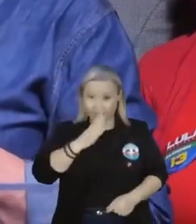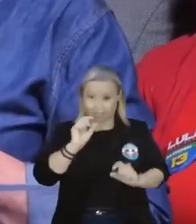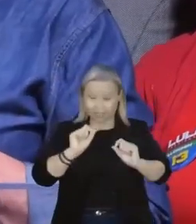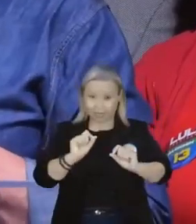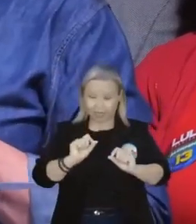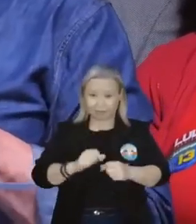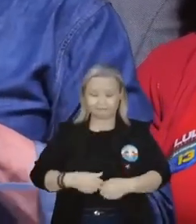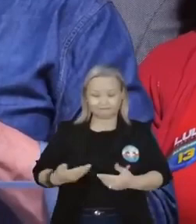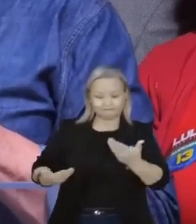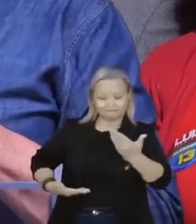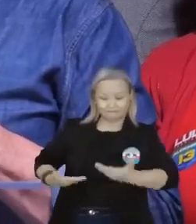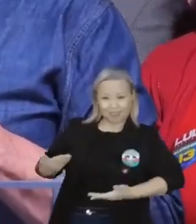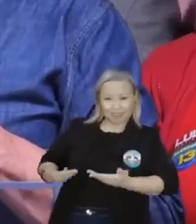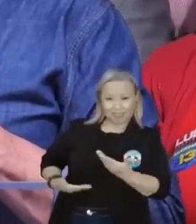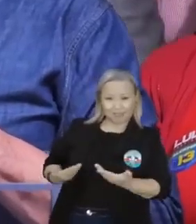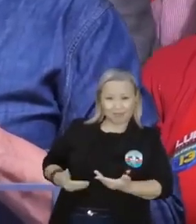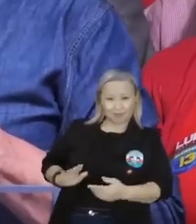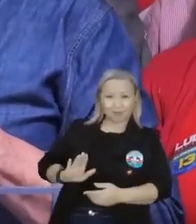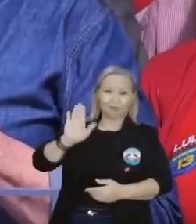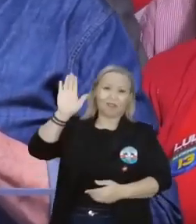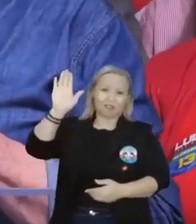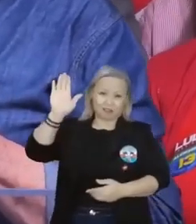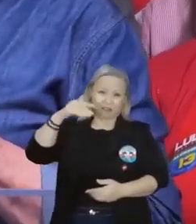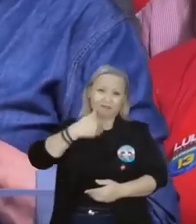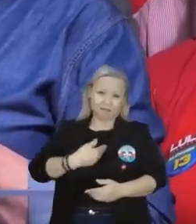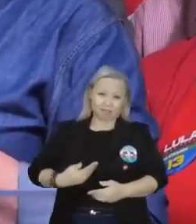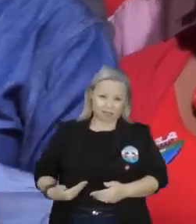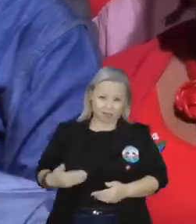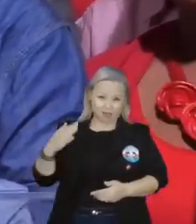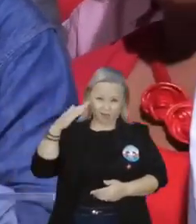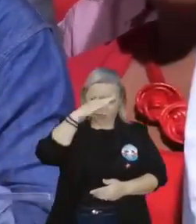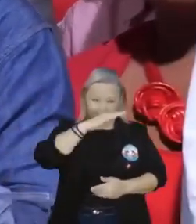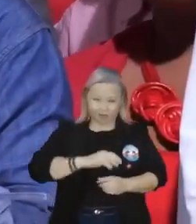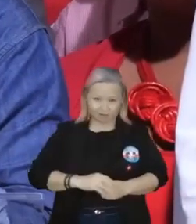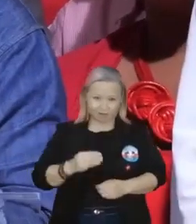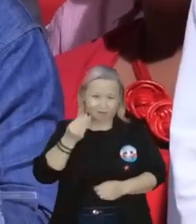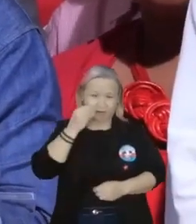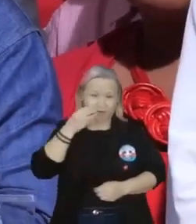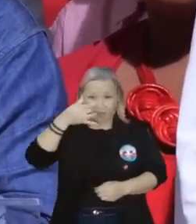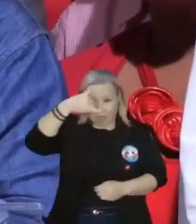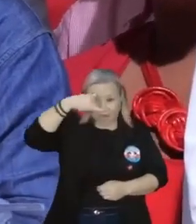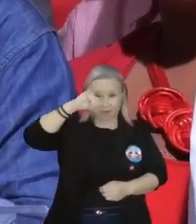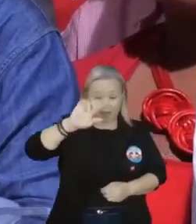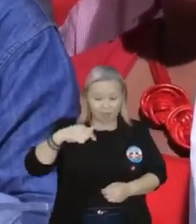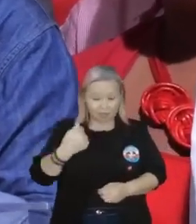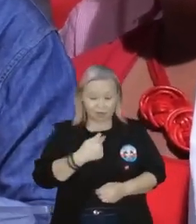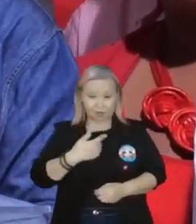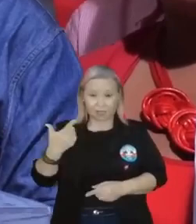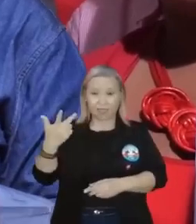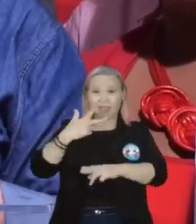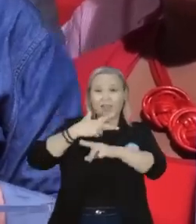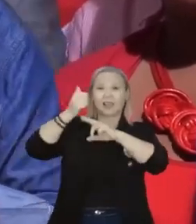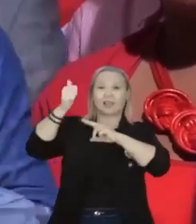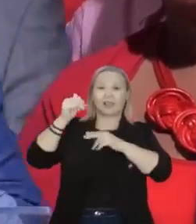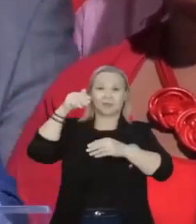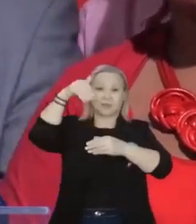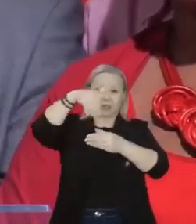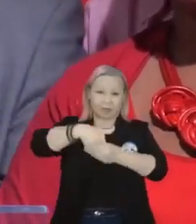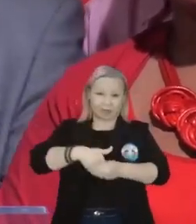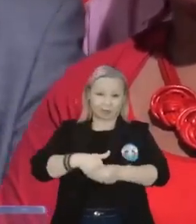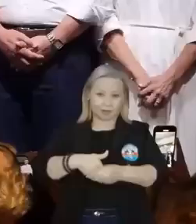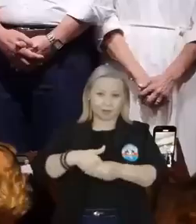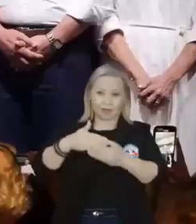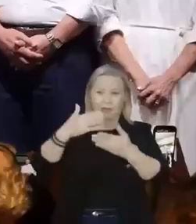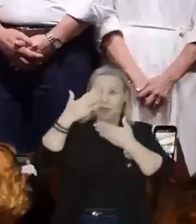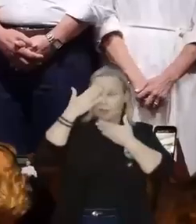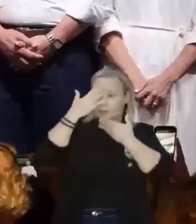do candidato da situação para tentar evitar que nós ganhássemos as eleições. E graças ao povo